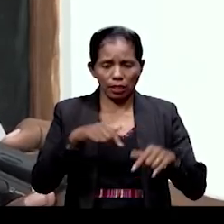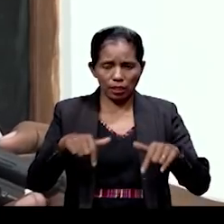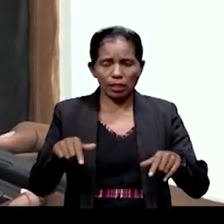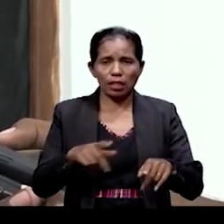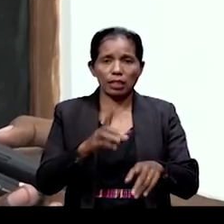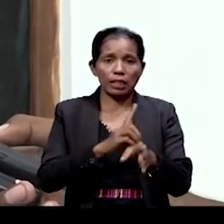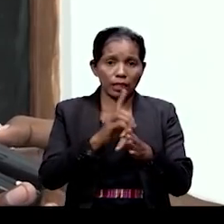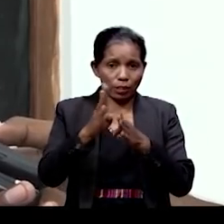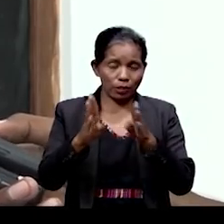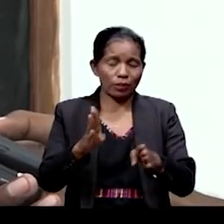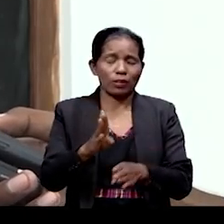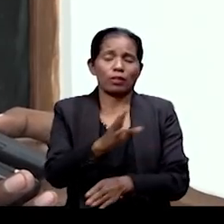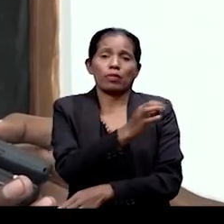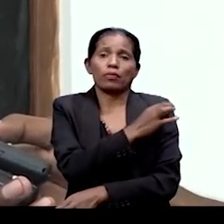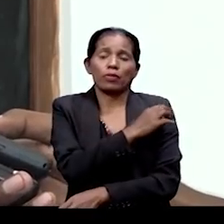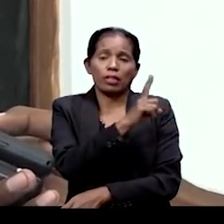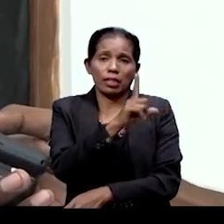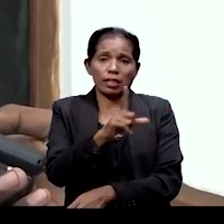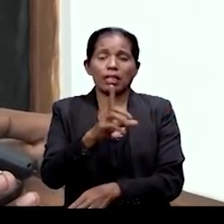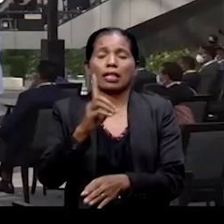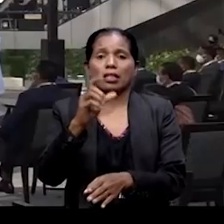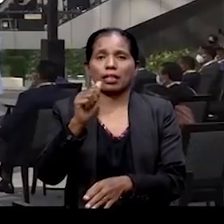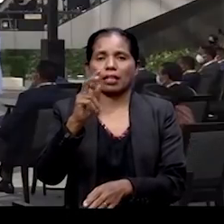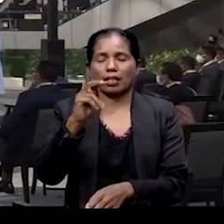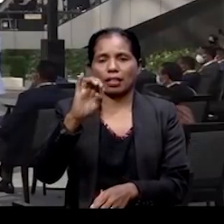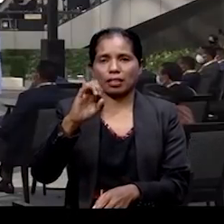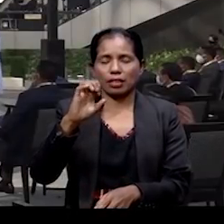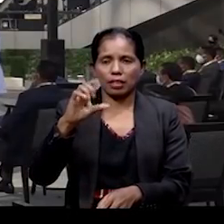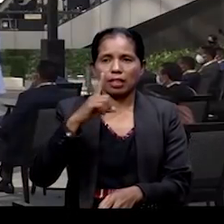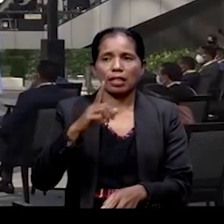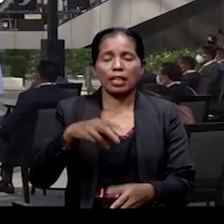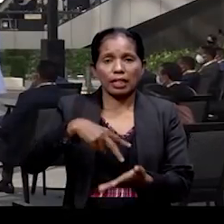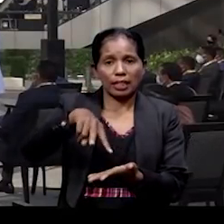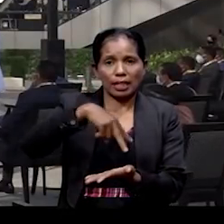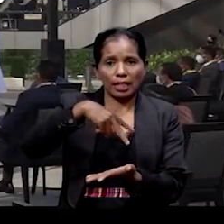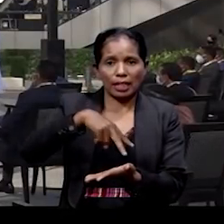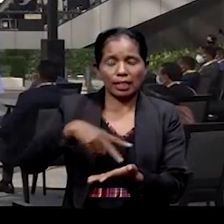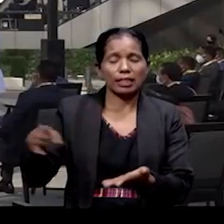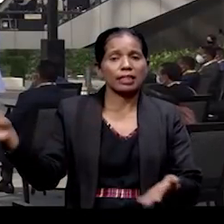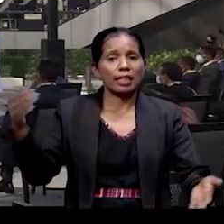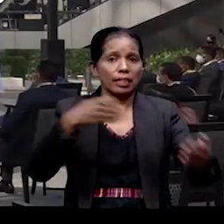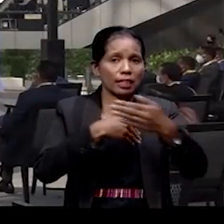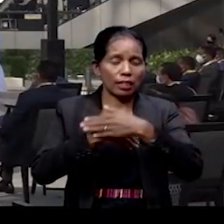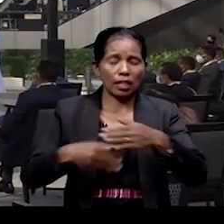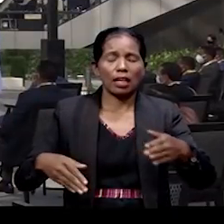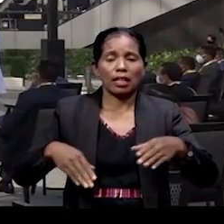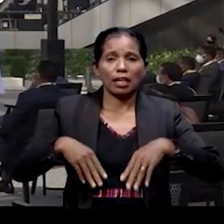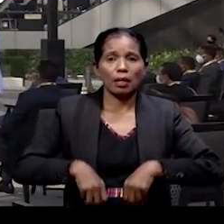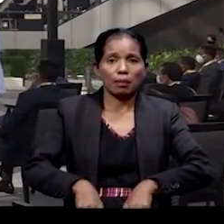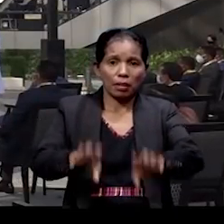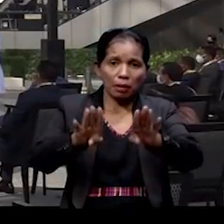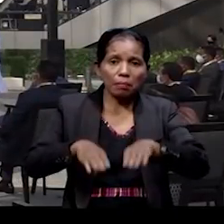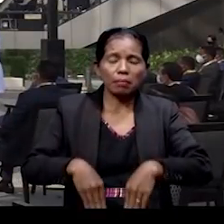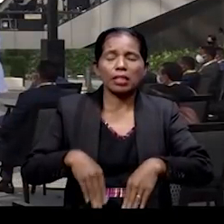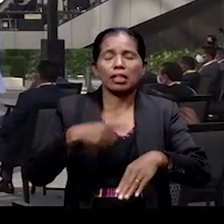Diretor executivo Fontil Daniel Santos do Carmo Hateten, dança Takabiti nebe dançarino Timor-Leste apresenta e Expo